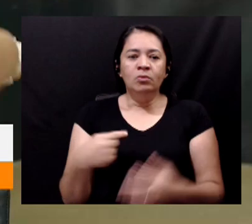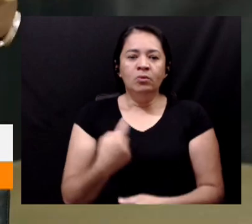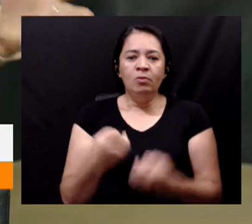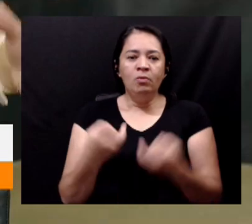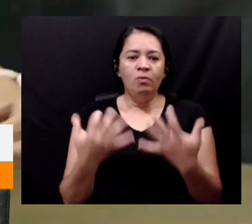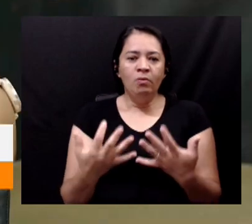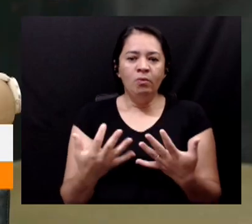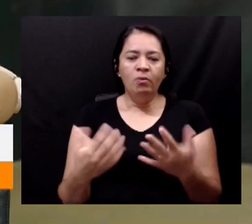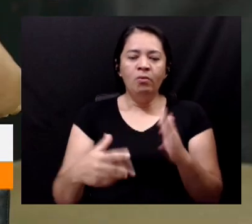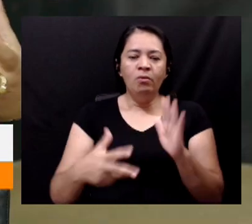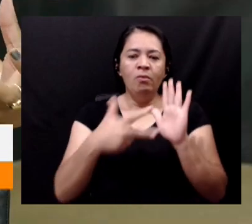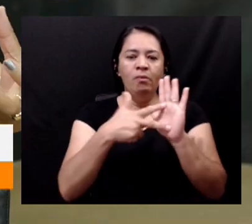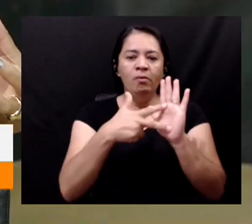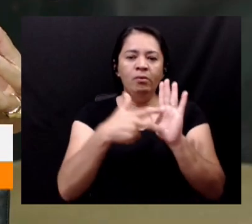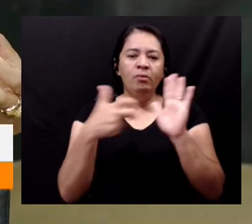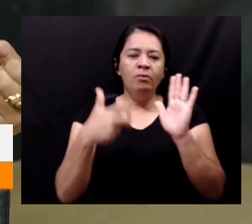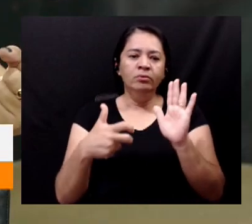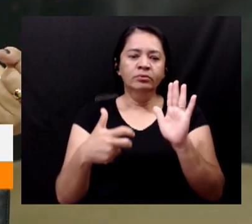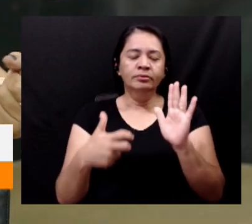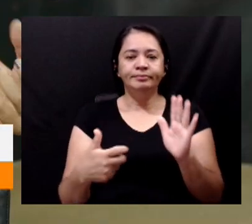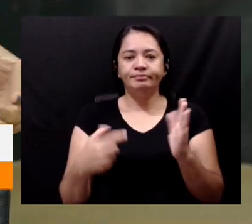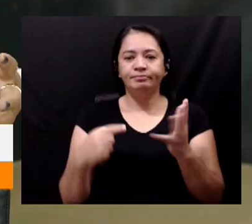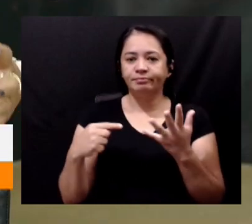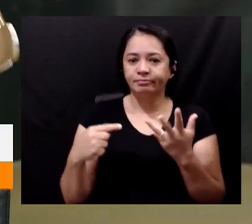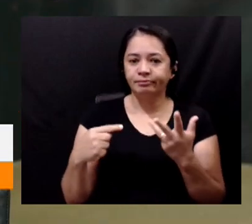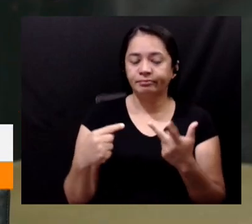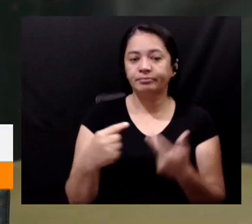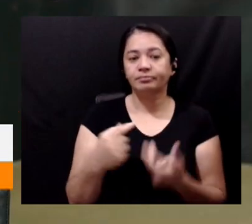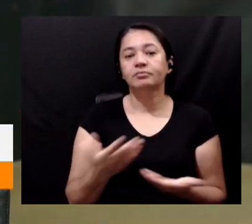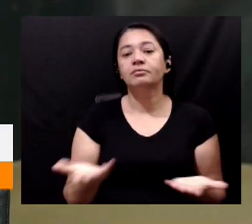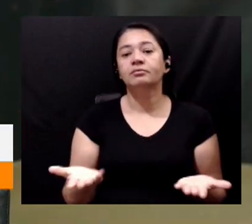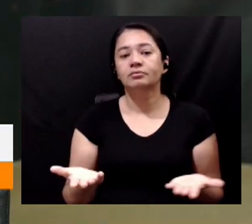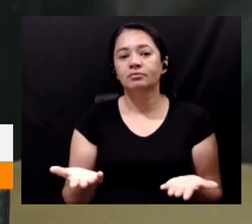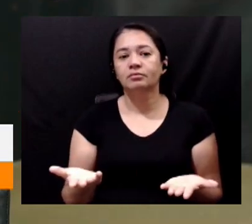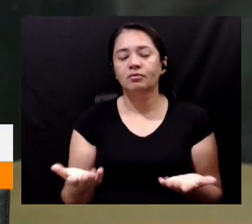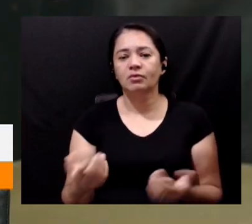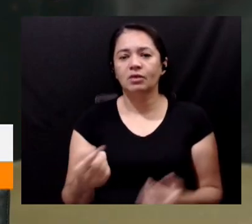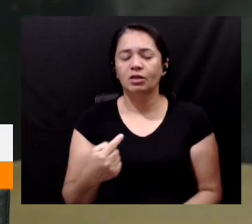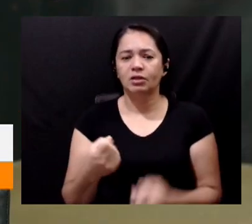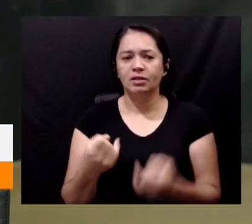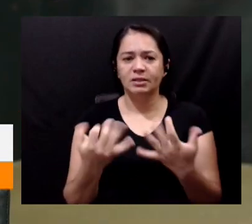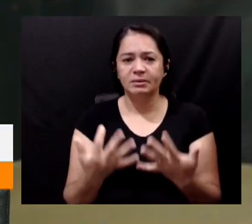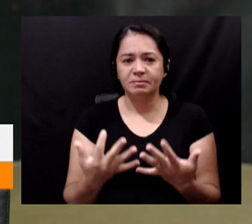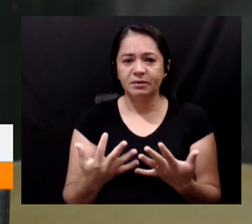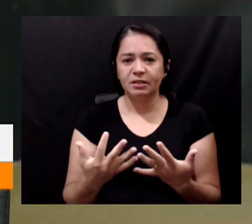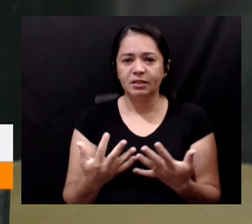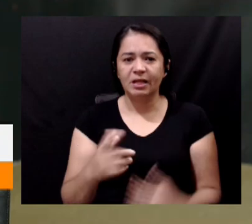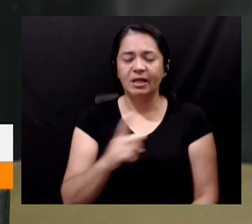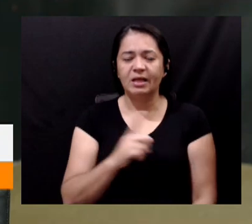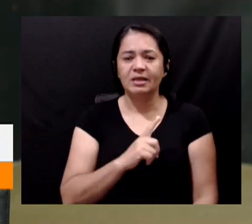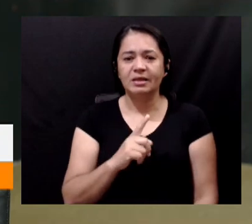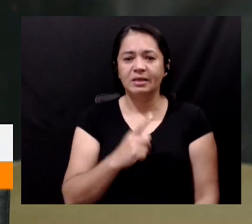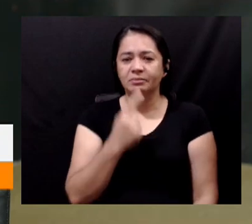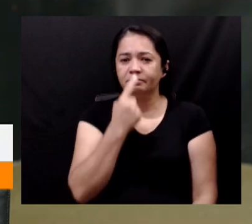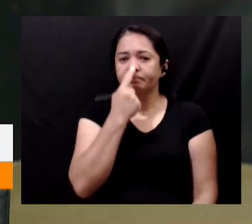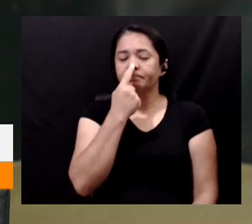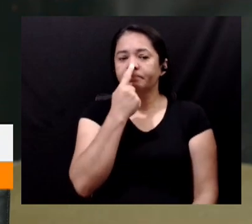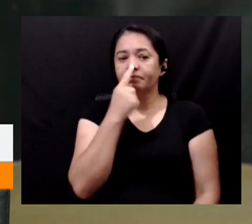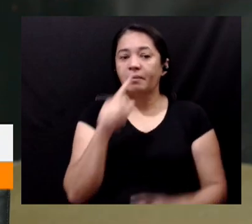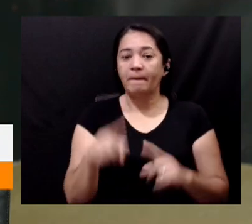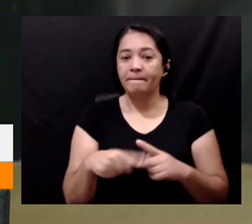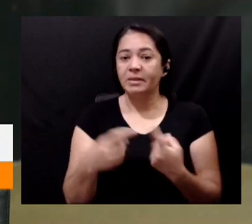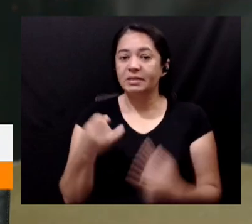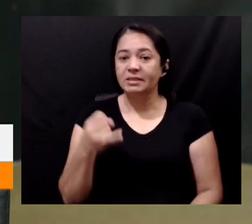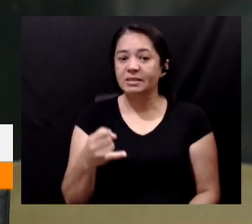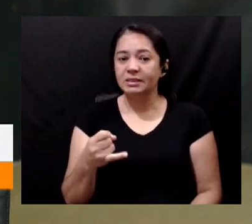né, cibernéticos, coisas da internet. E aí, quando a gente fala de internet, a gente tem uma proximidade, mas se a gente for parar para analisar, é